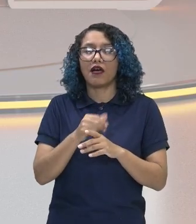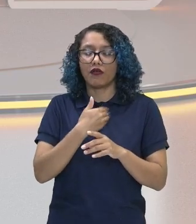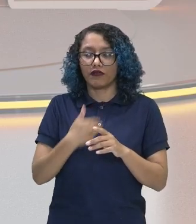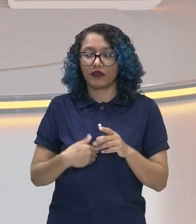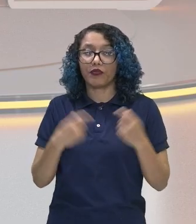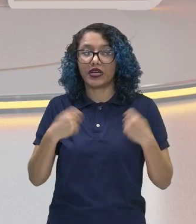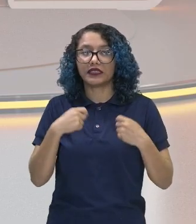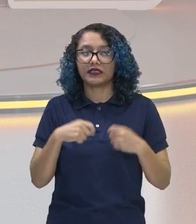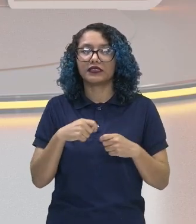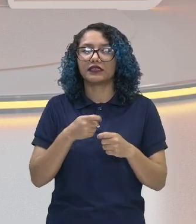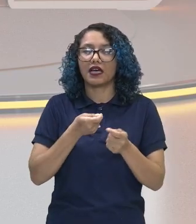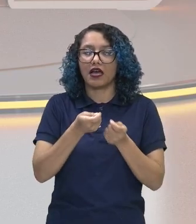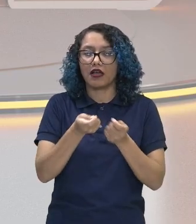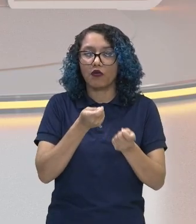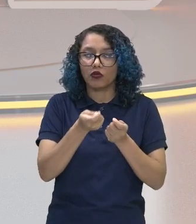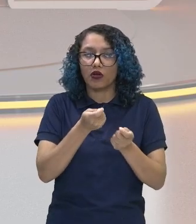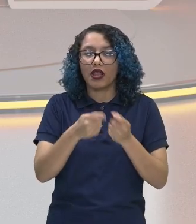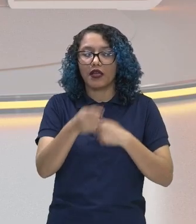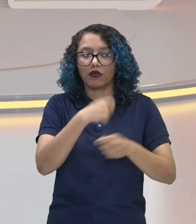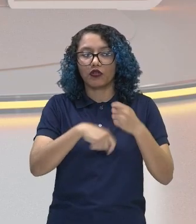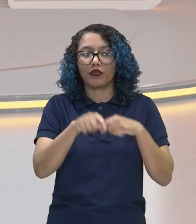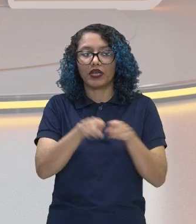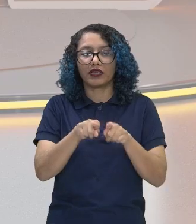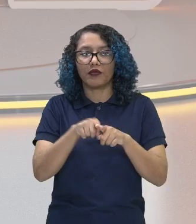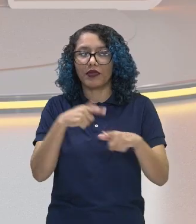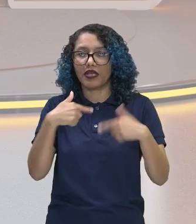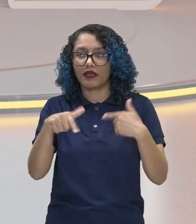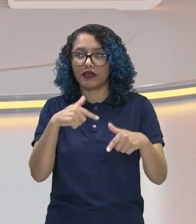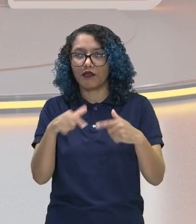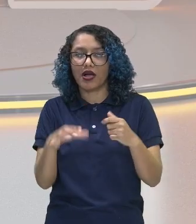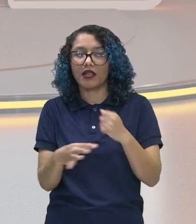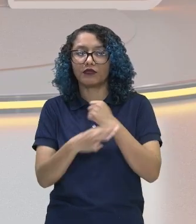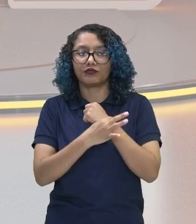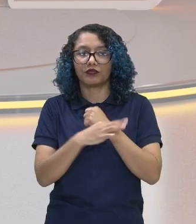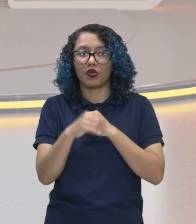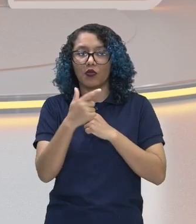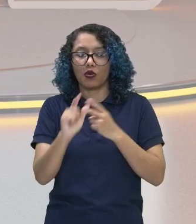e garantir pleno emprego. O outro teórico é William